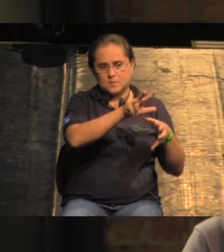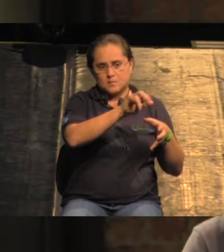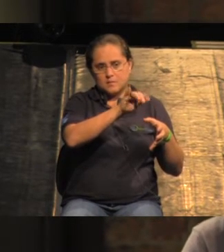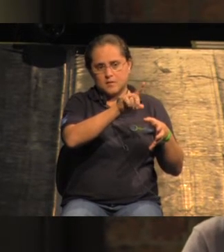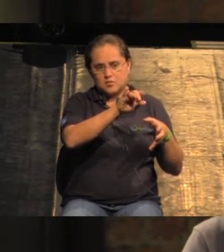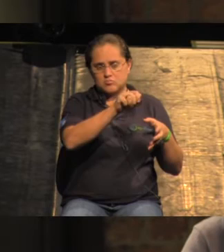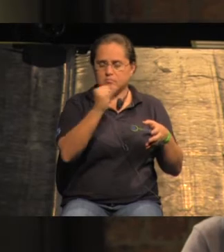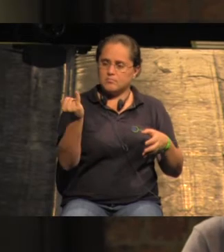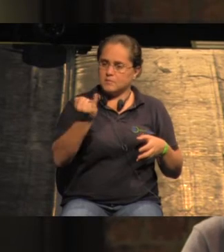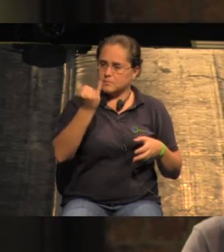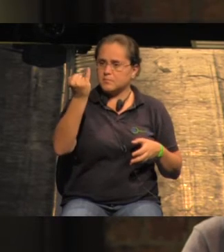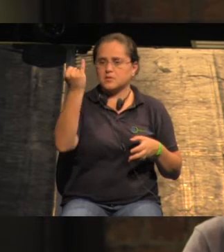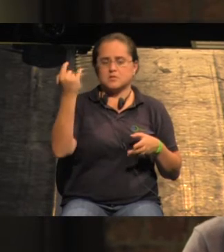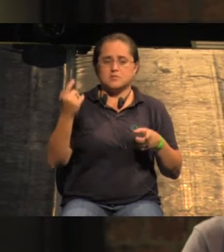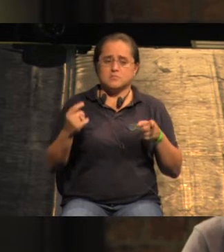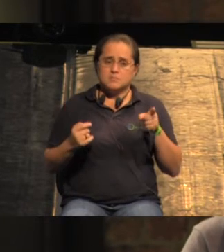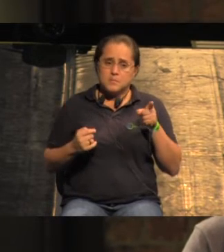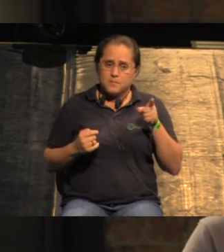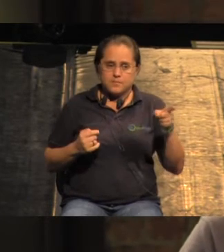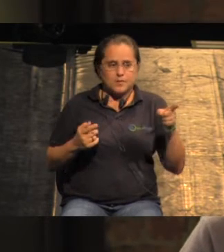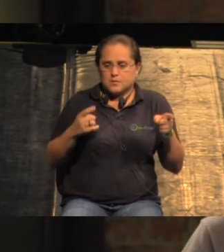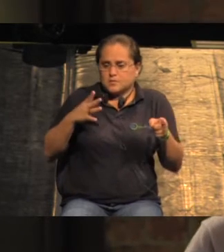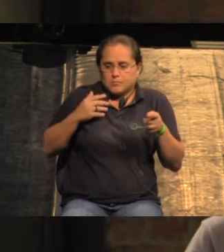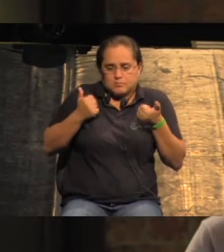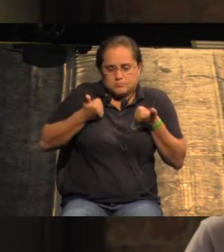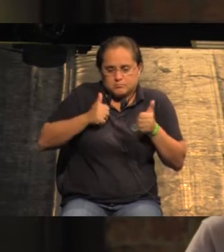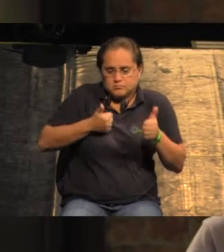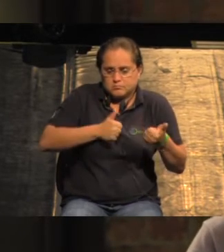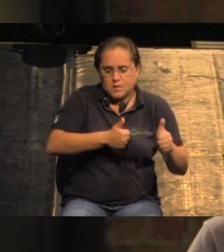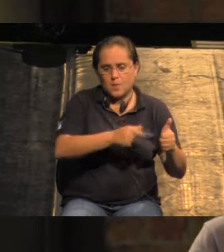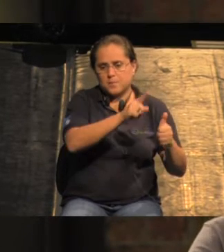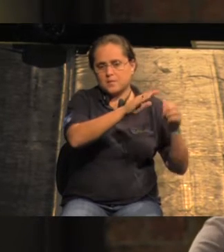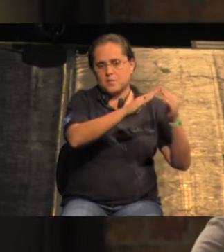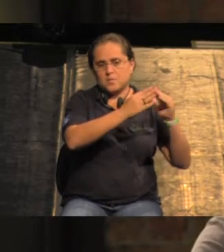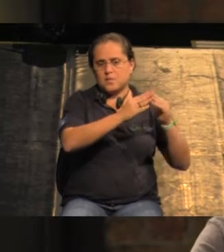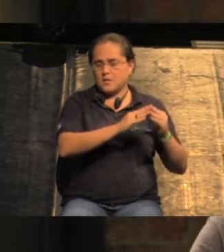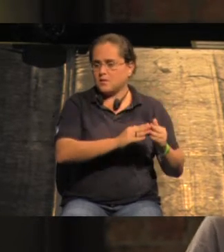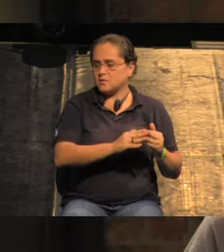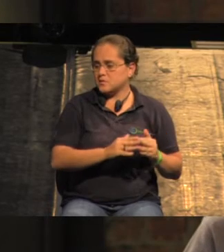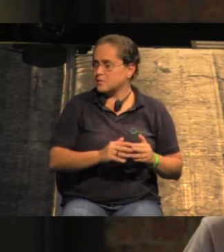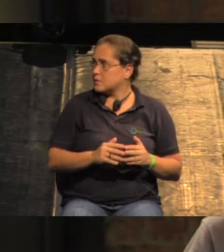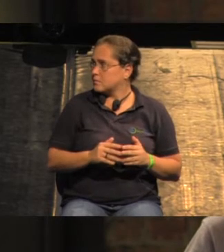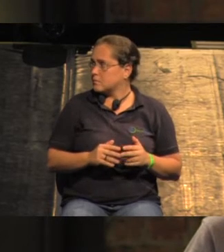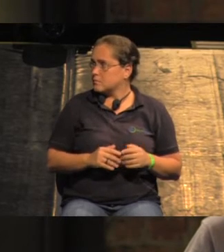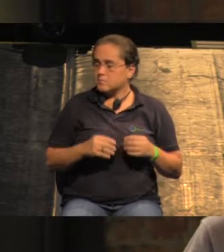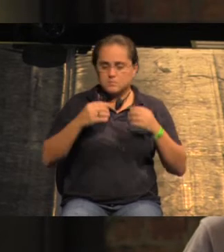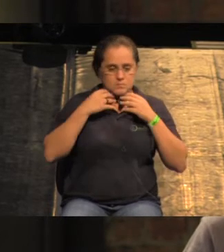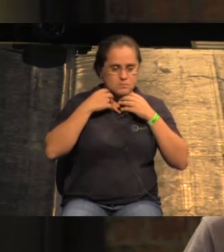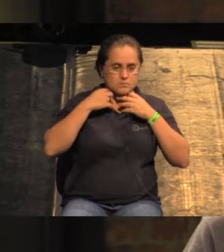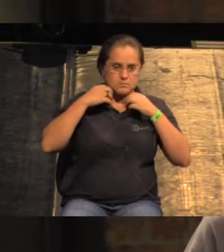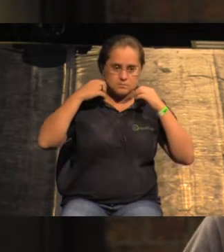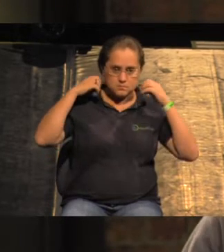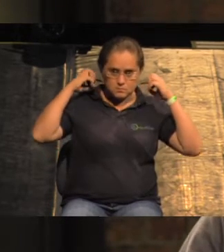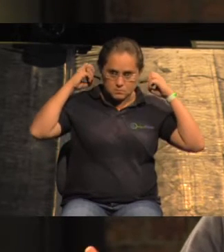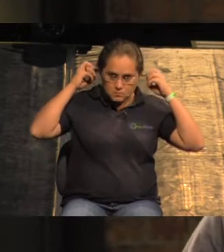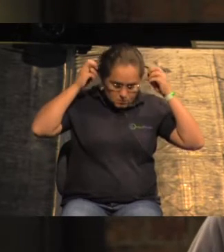da comunidade foi muito importante. Ou seja, praticamente nós pegamos carona nessa pressão, que no